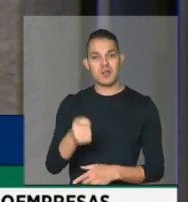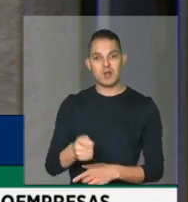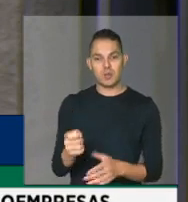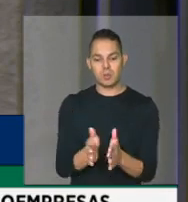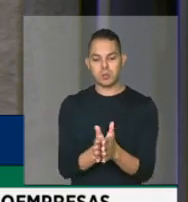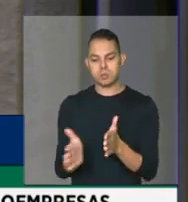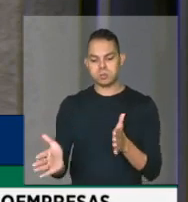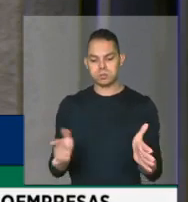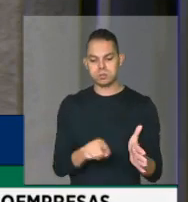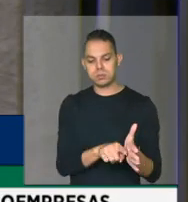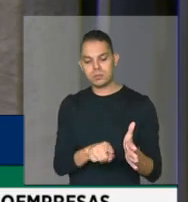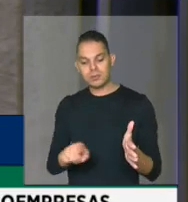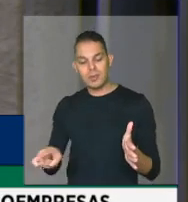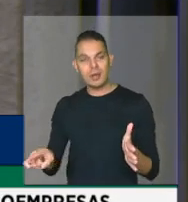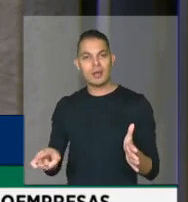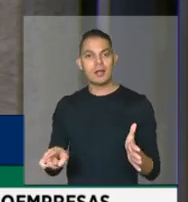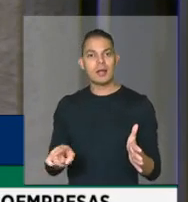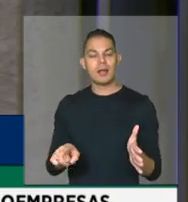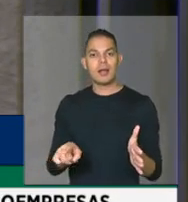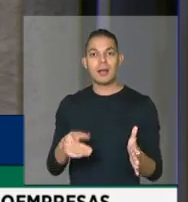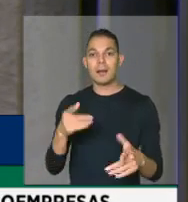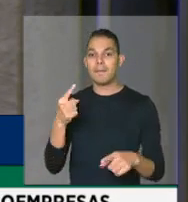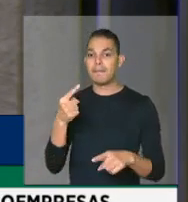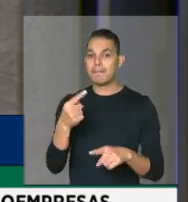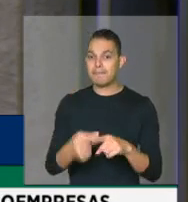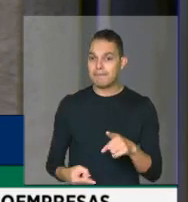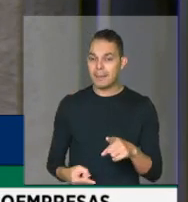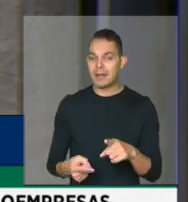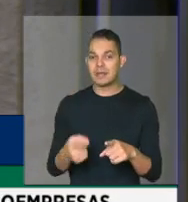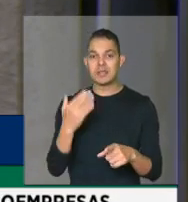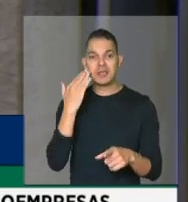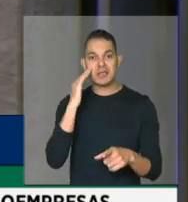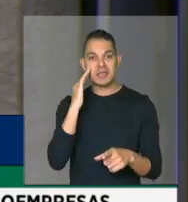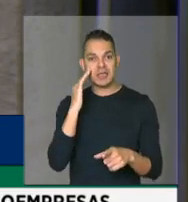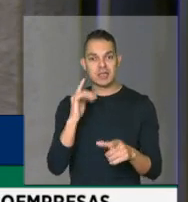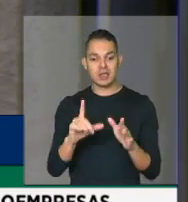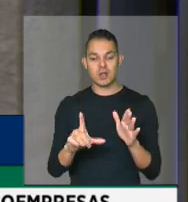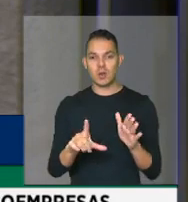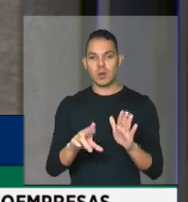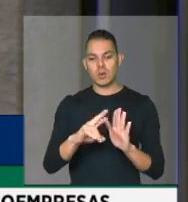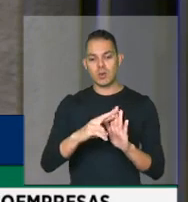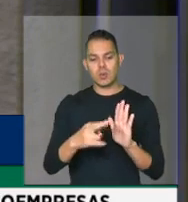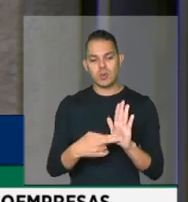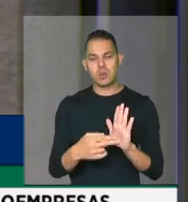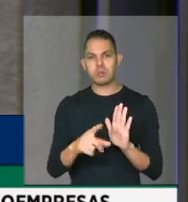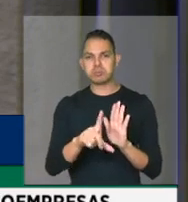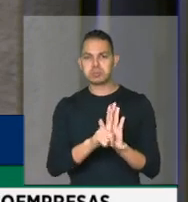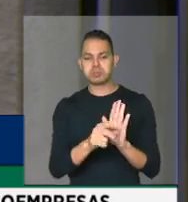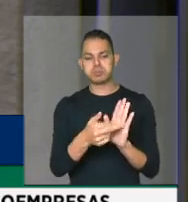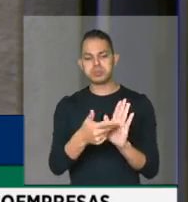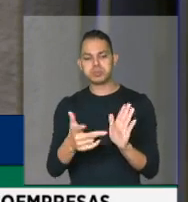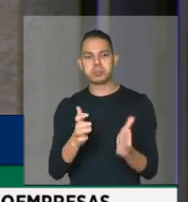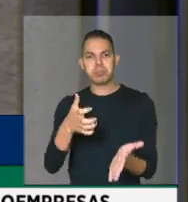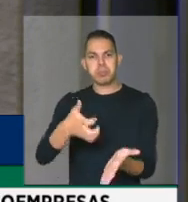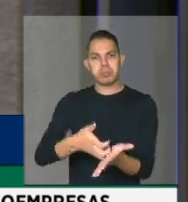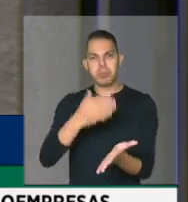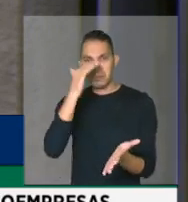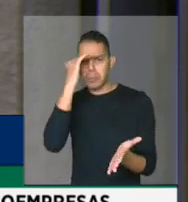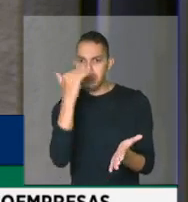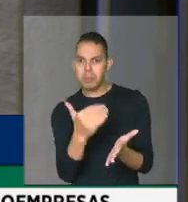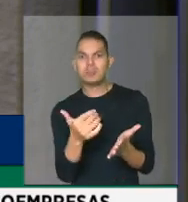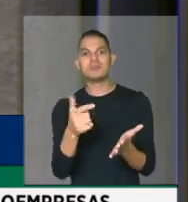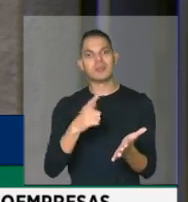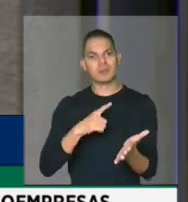esse período não seja interpretada como descumprimento aos termos do parcelamento.